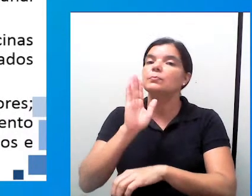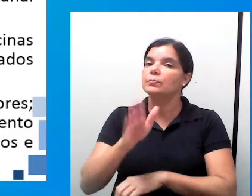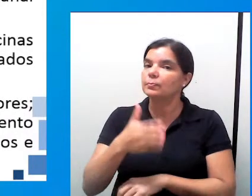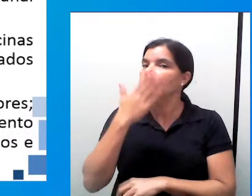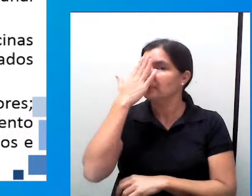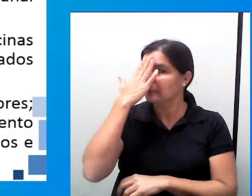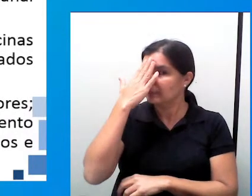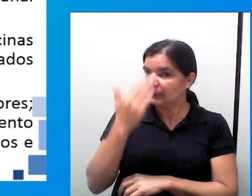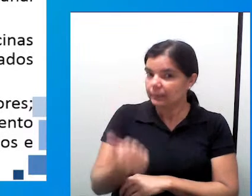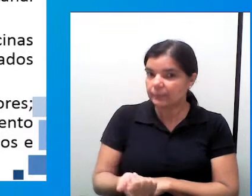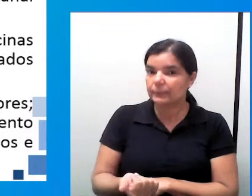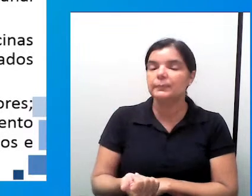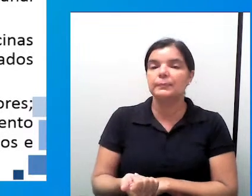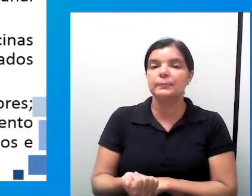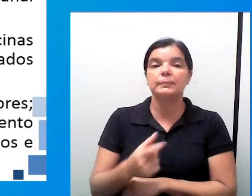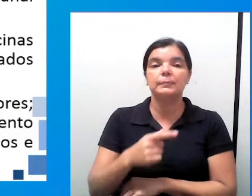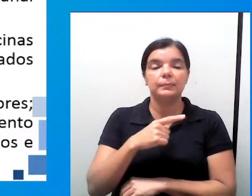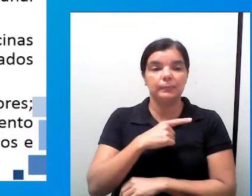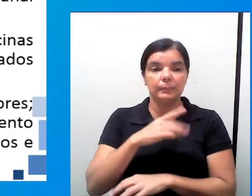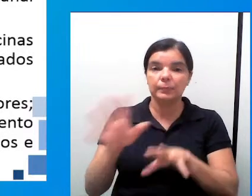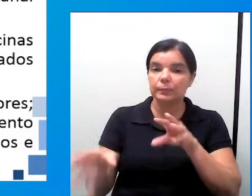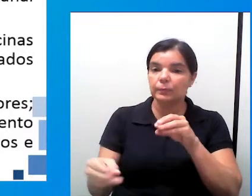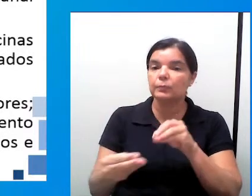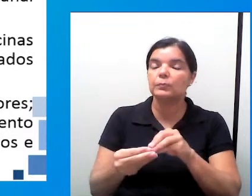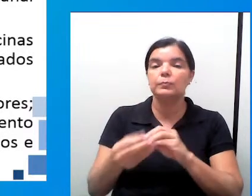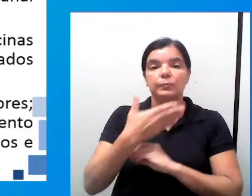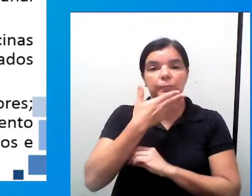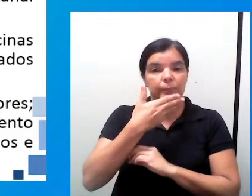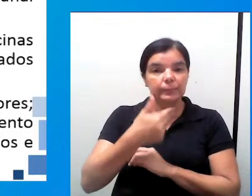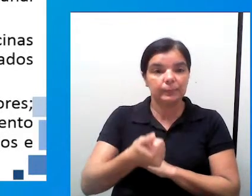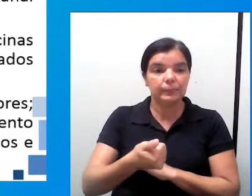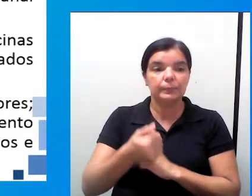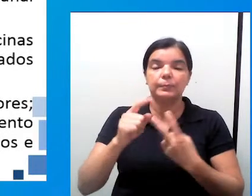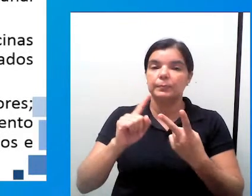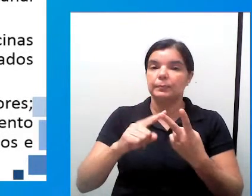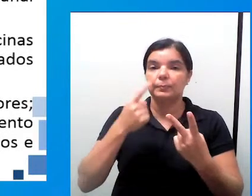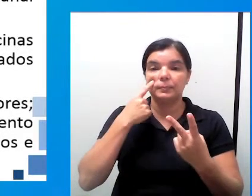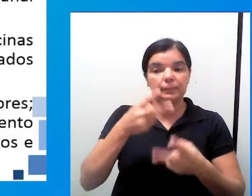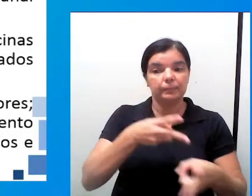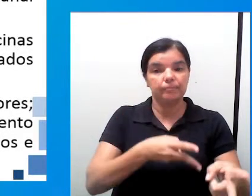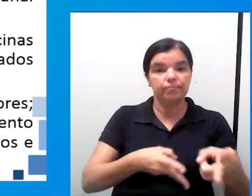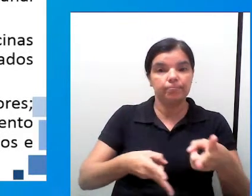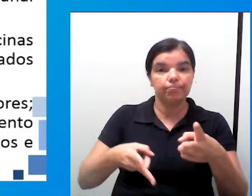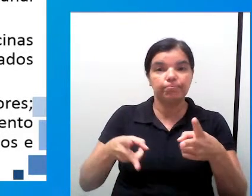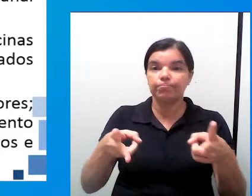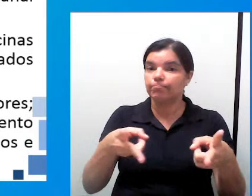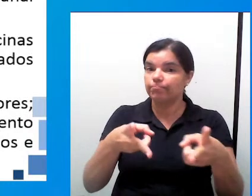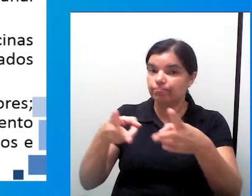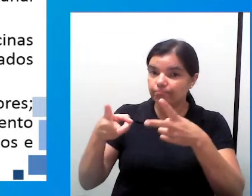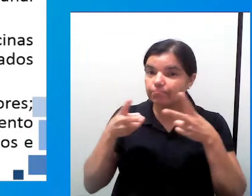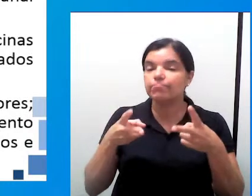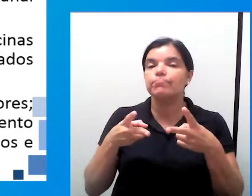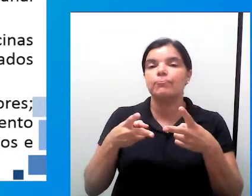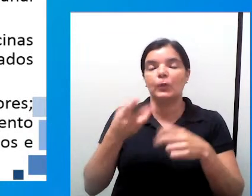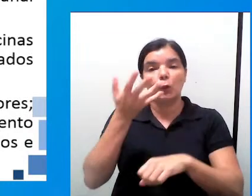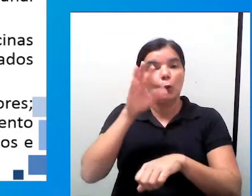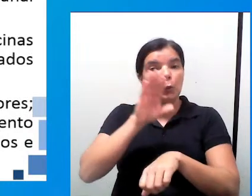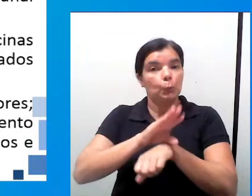desse evento, então o engajamento melhora. Melhora a visibilidade do curso também pela comunidade, uma vez que a